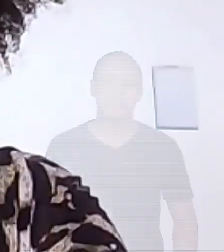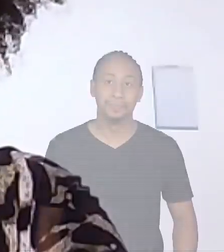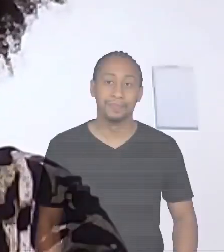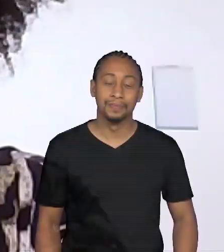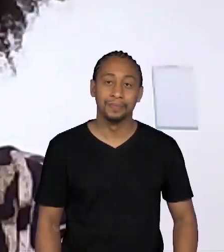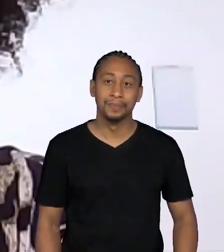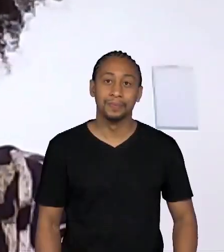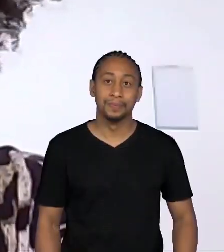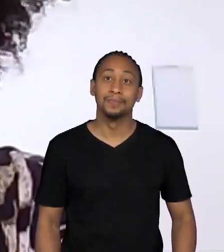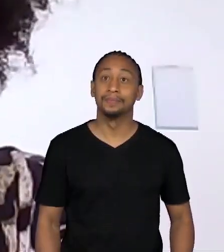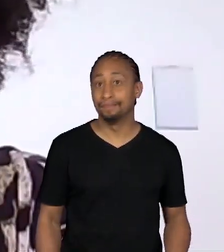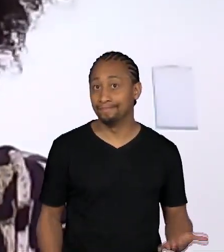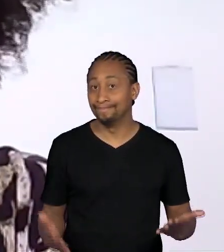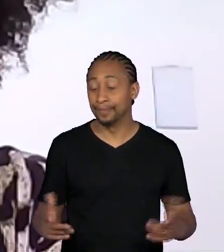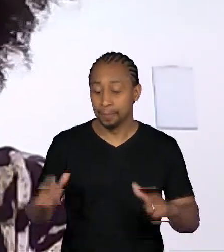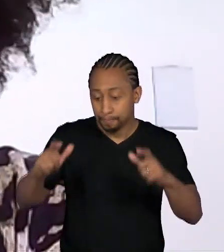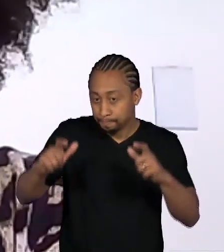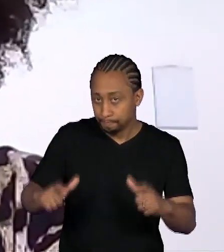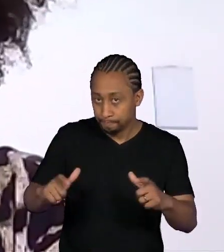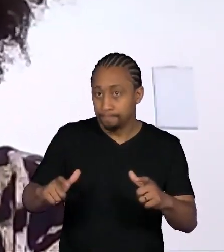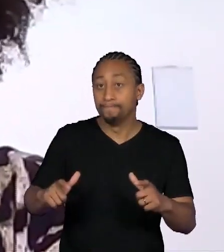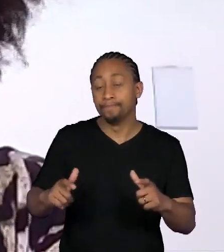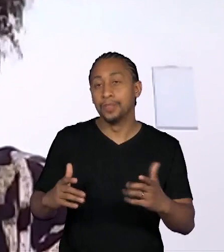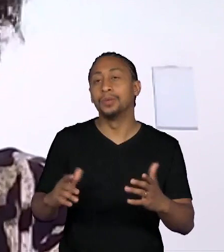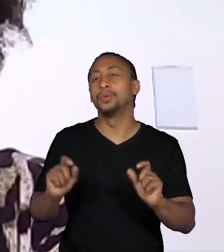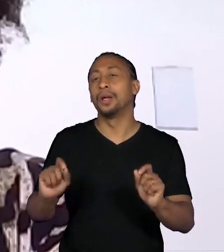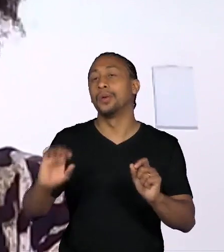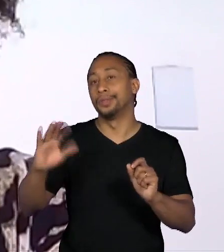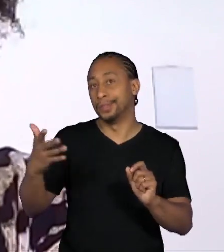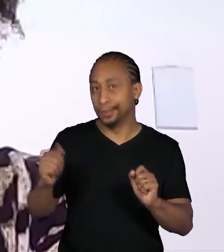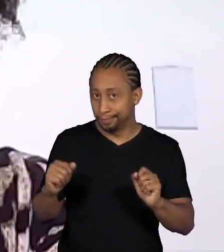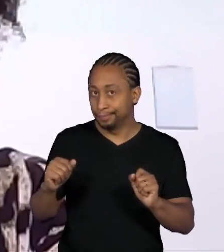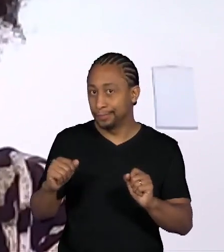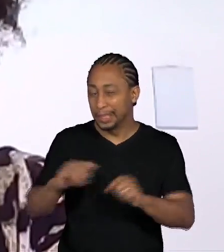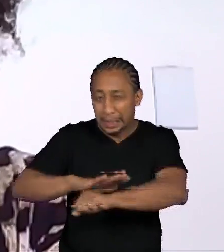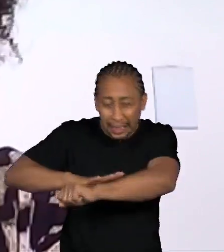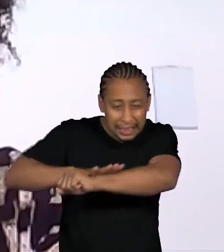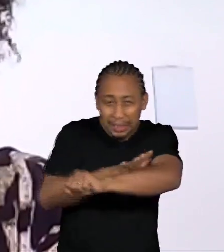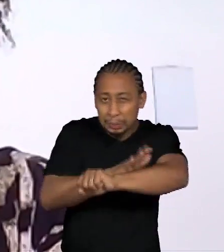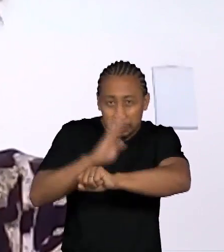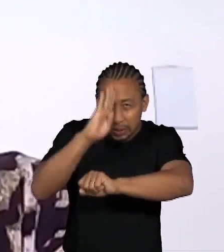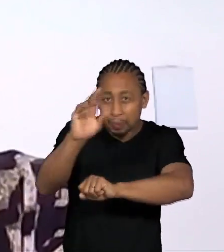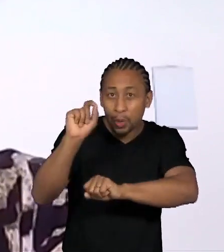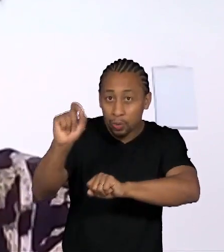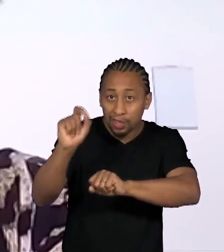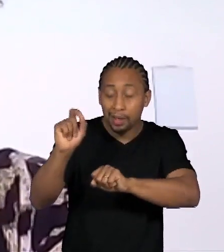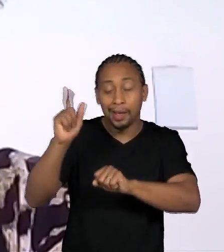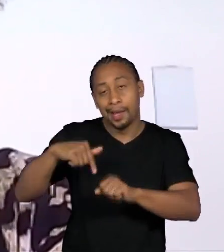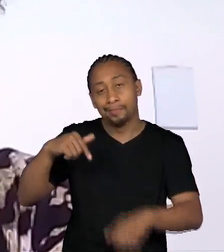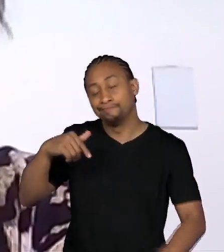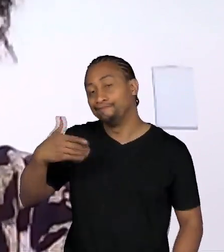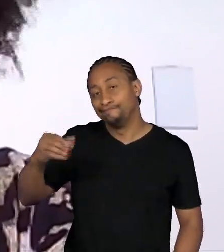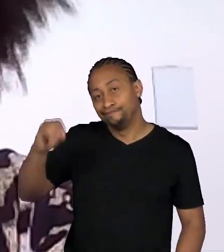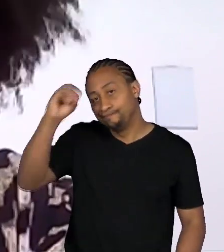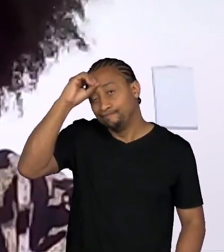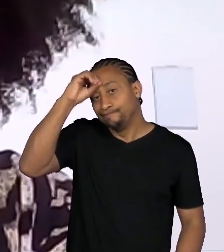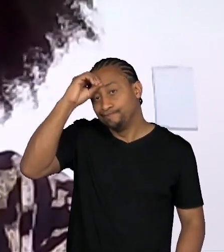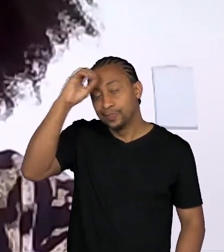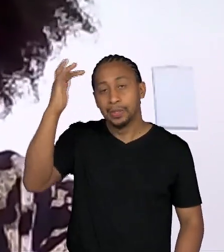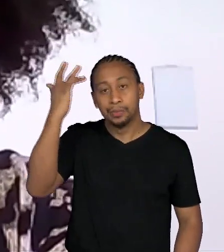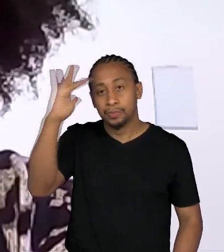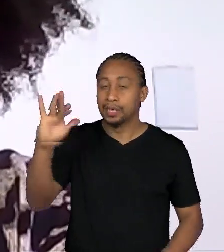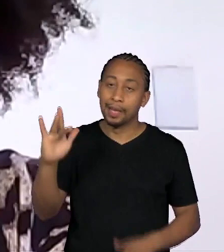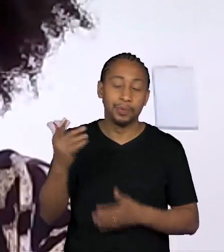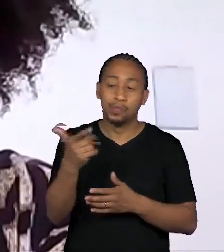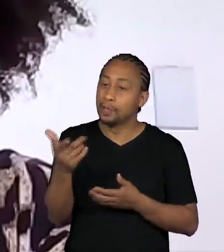A comida e o prato principal do racismo, ele é ignorância. O racismo se alimenta de ignorância. E ao se alimentar